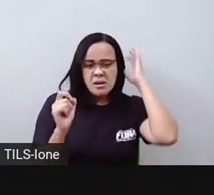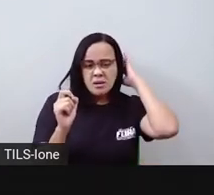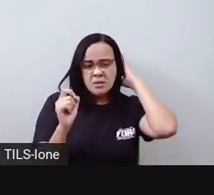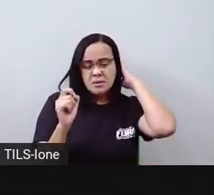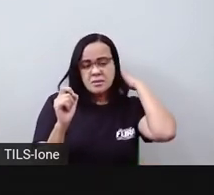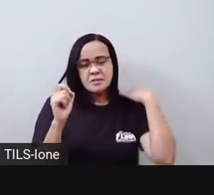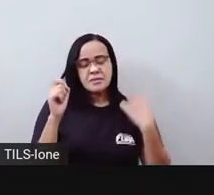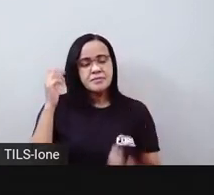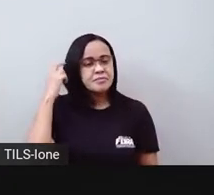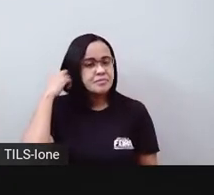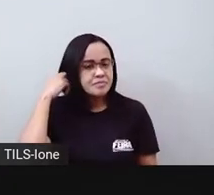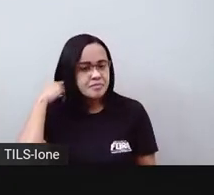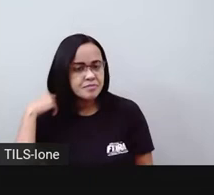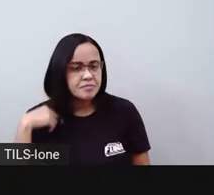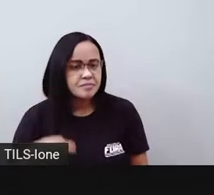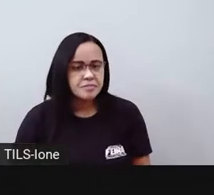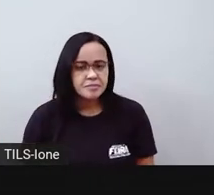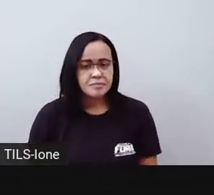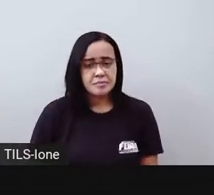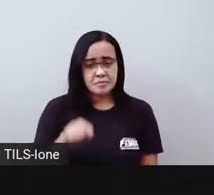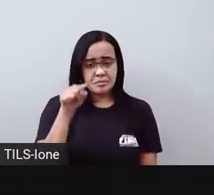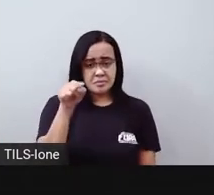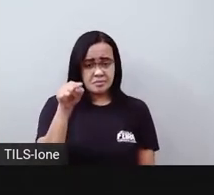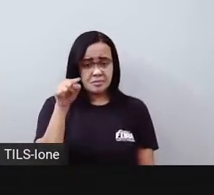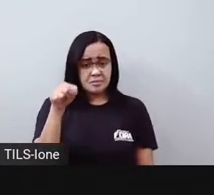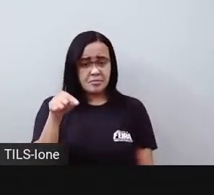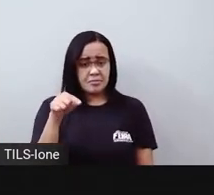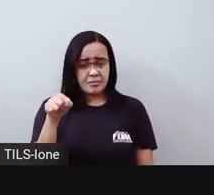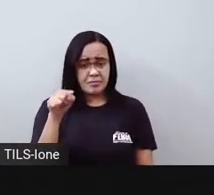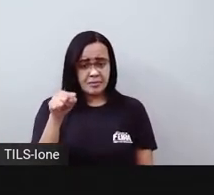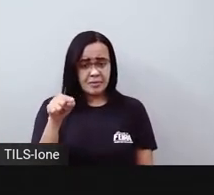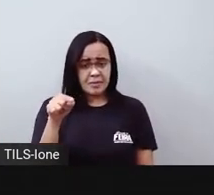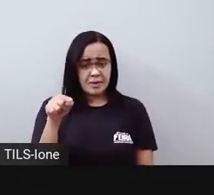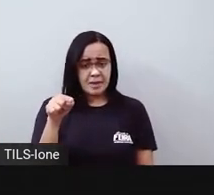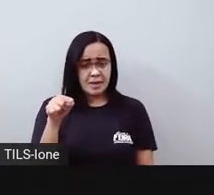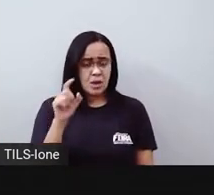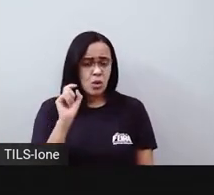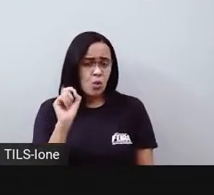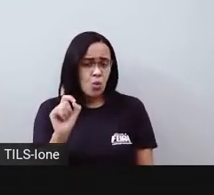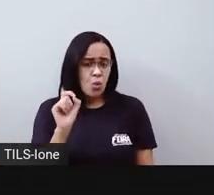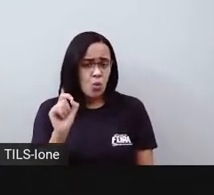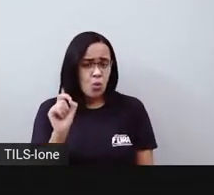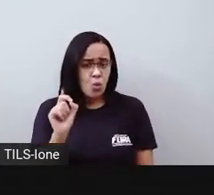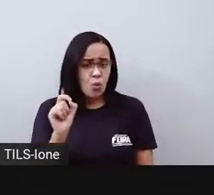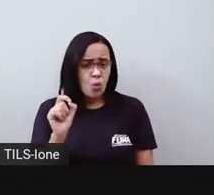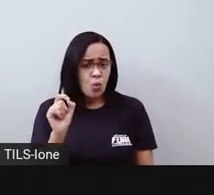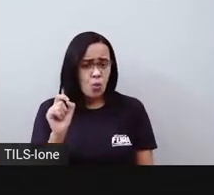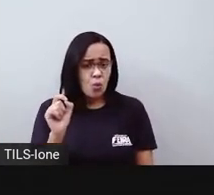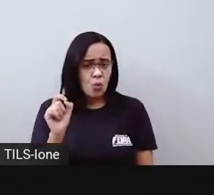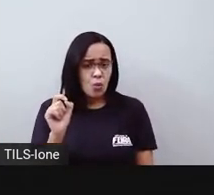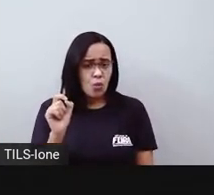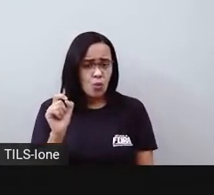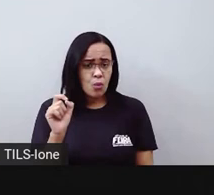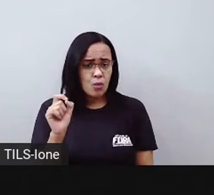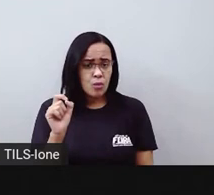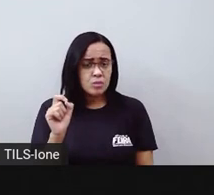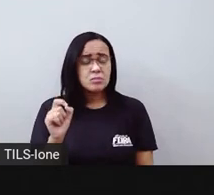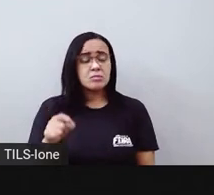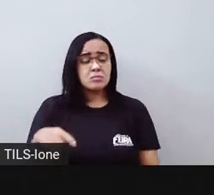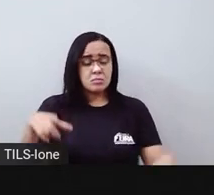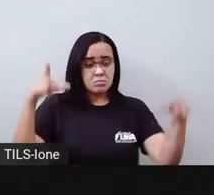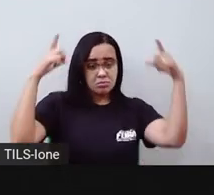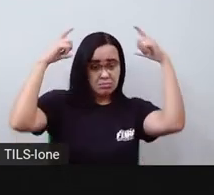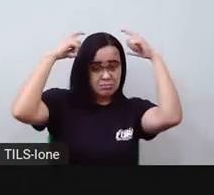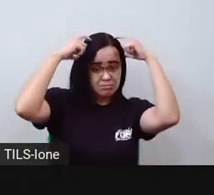animal que é o bear? The bear. The bear é o ursinho, olha